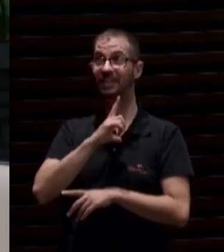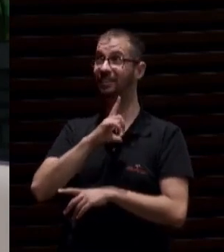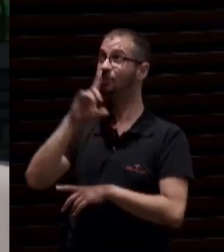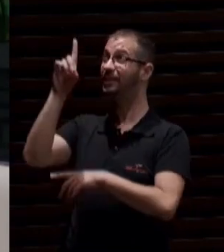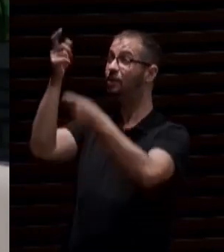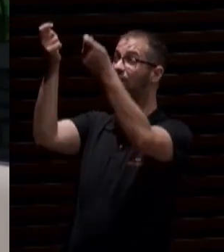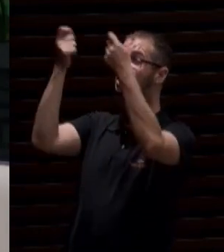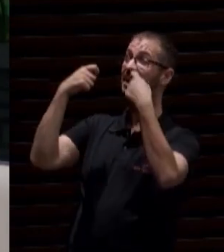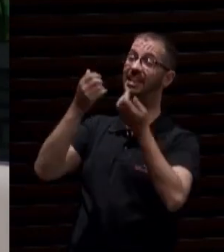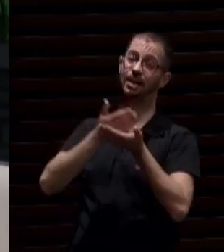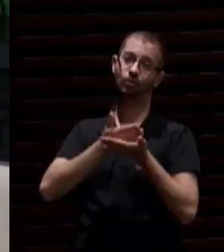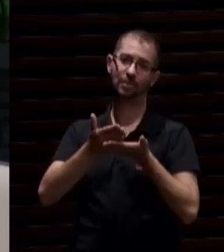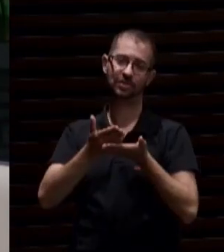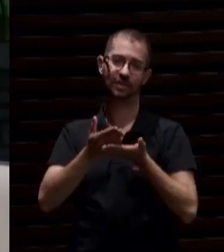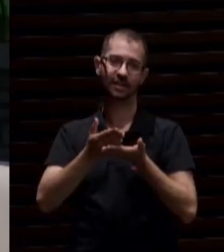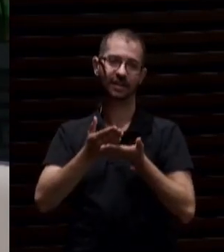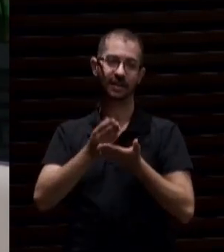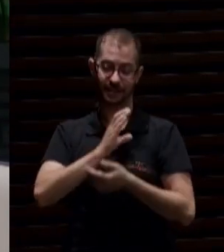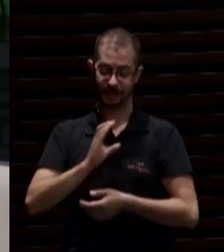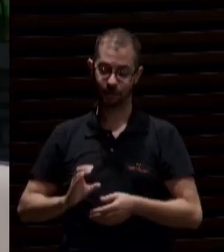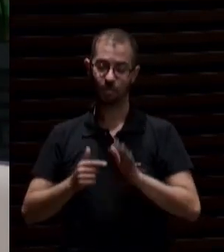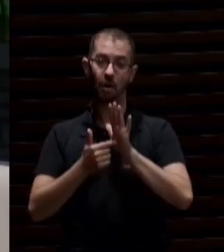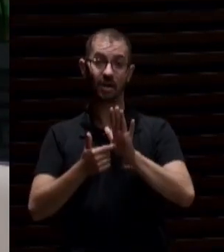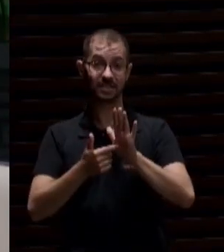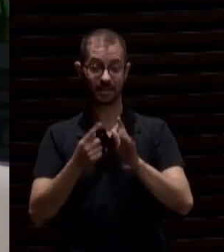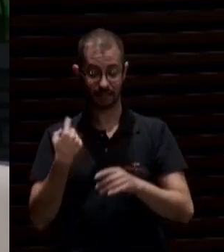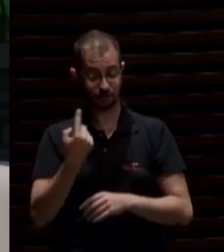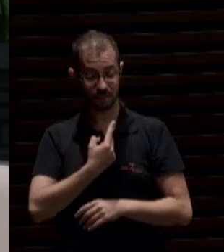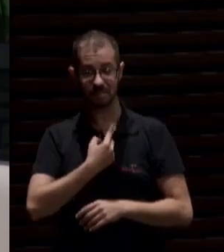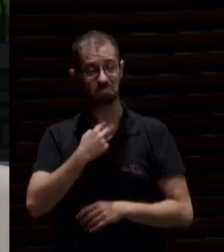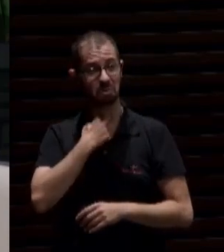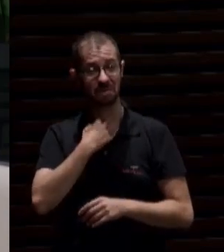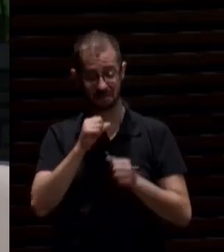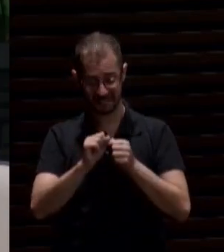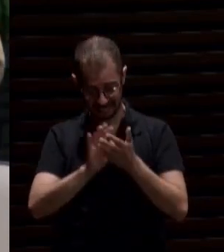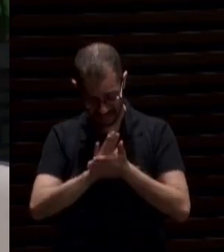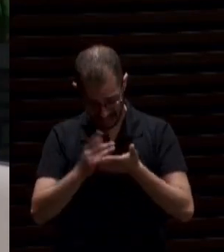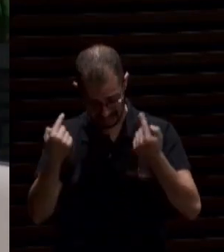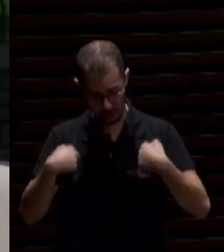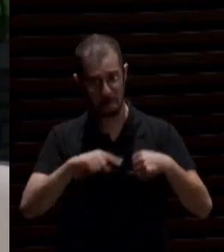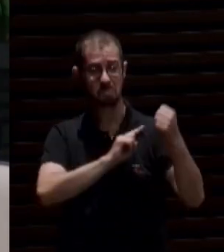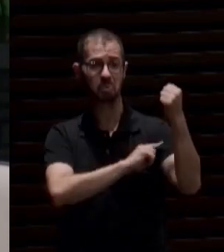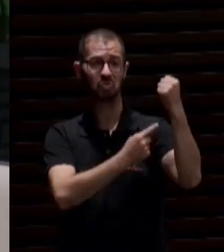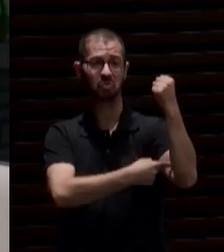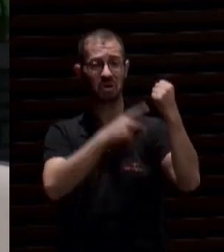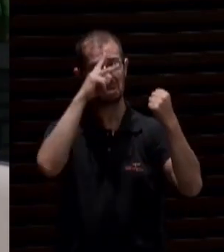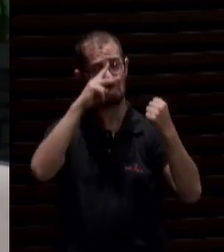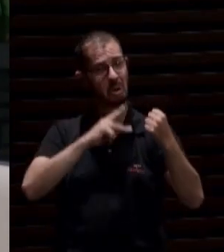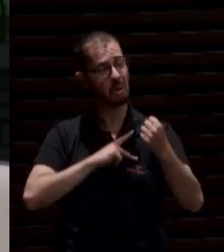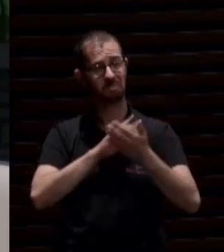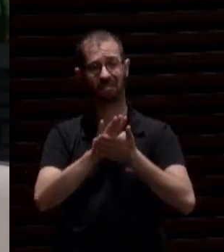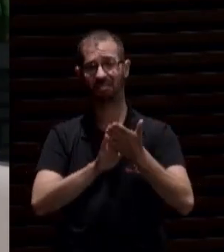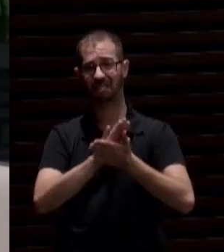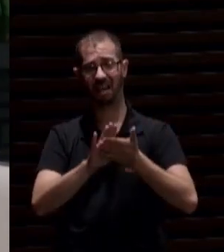que nós não podemos fazer nada por nós mesmos. Se nós temos algum arrependimento no nosso coração e ele é genuíno, é